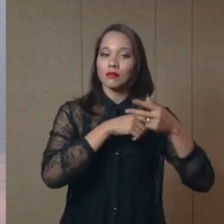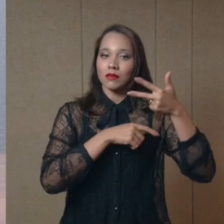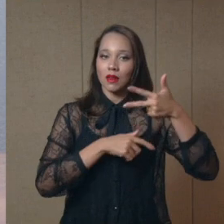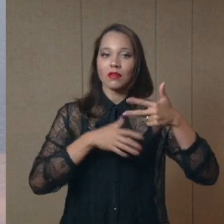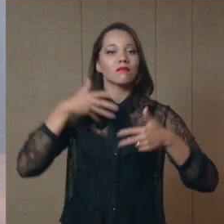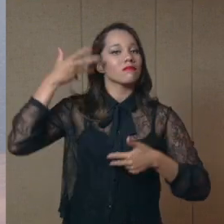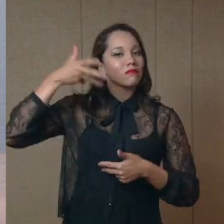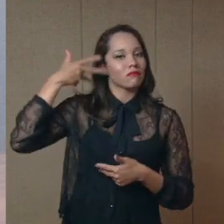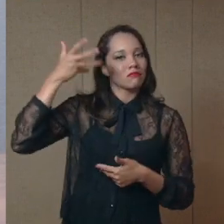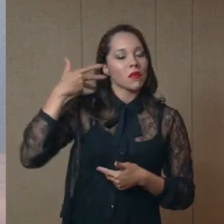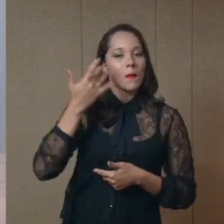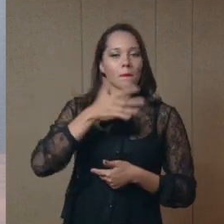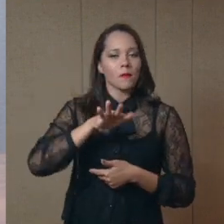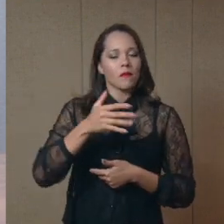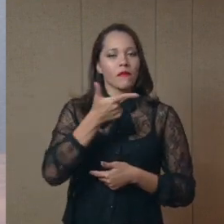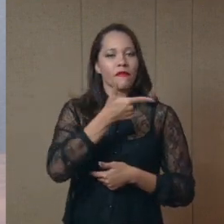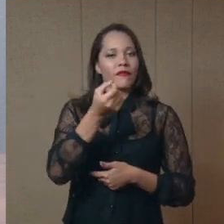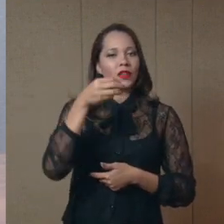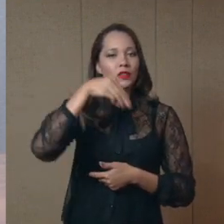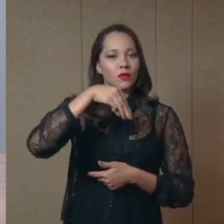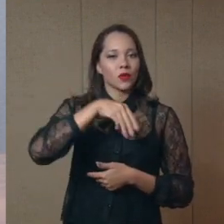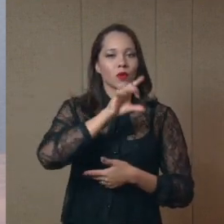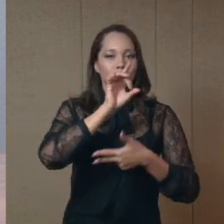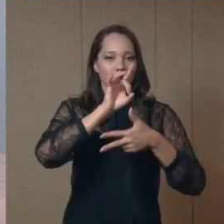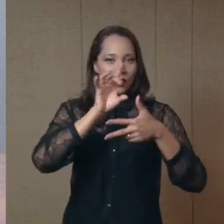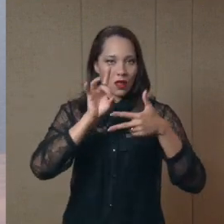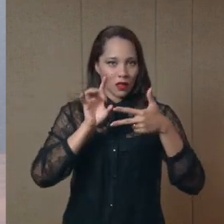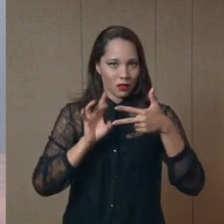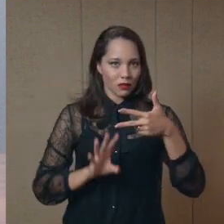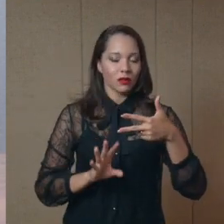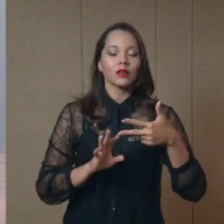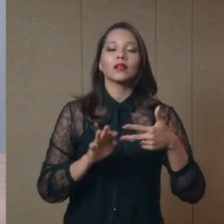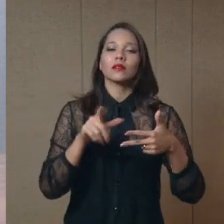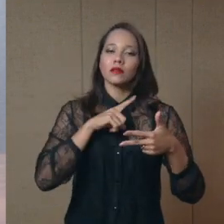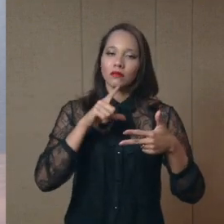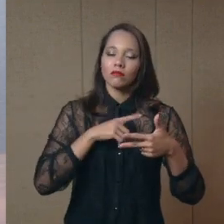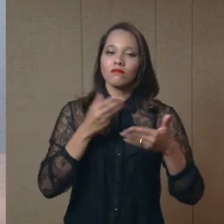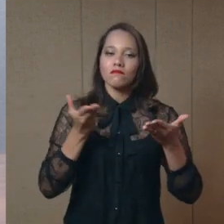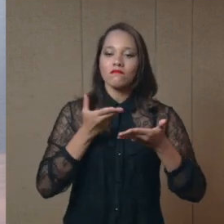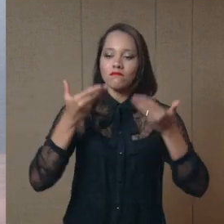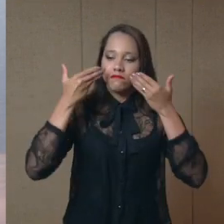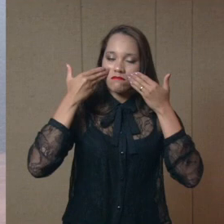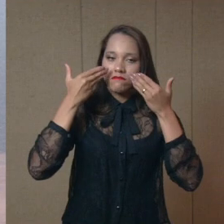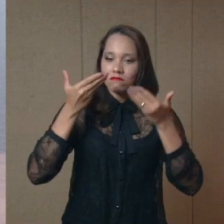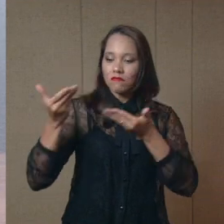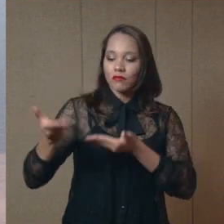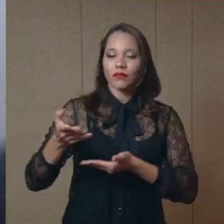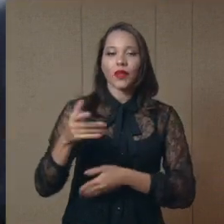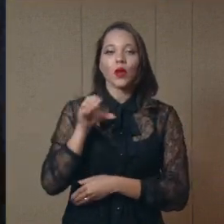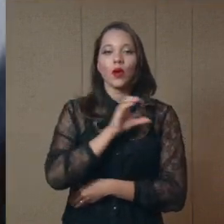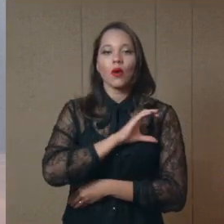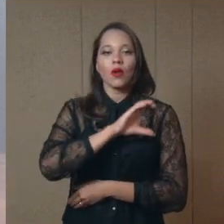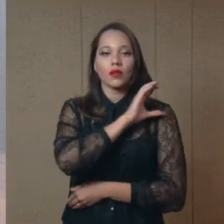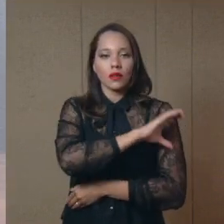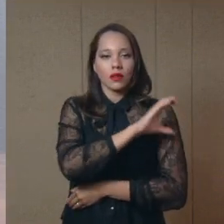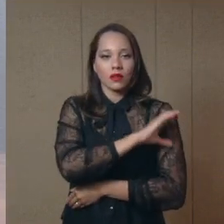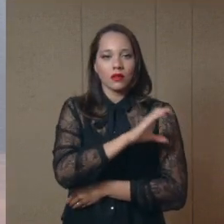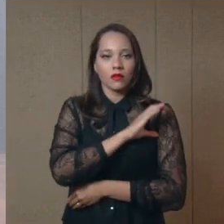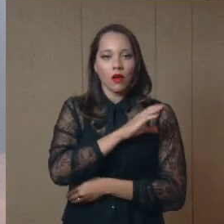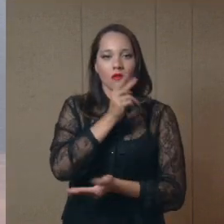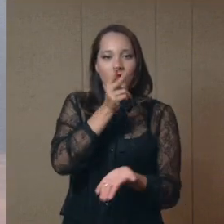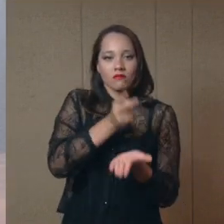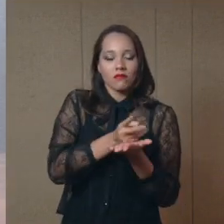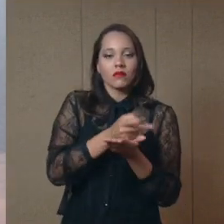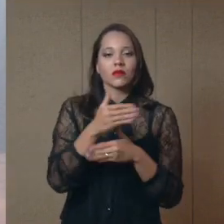de aproximadamente 20 minutos cada uma temos então a presença da coordenadora da comissão permanente